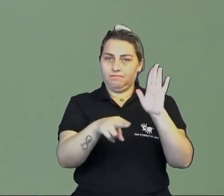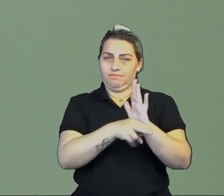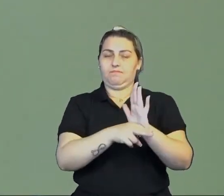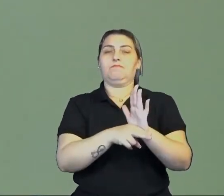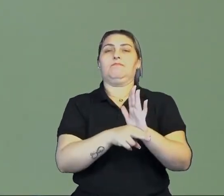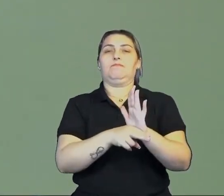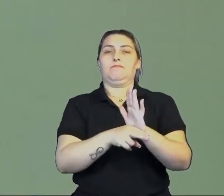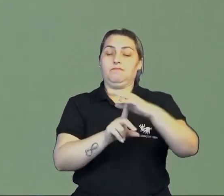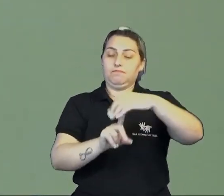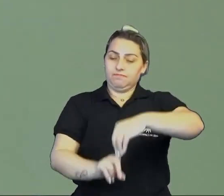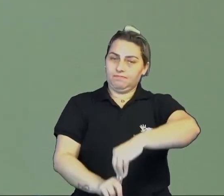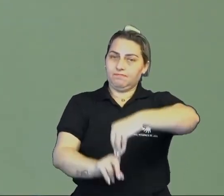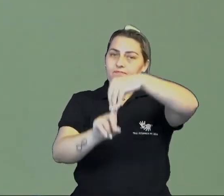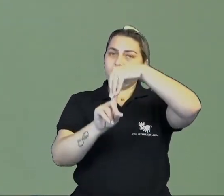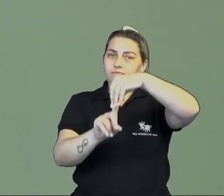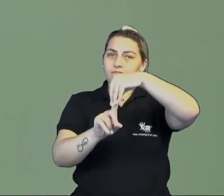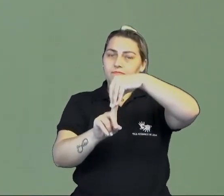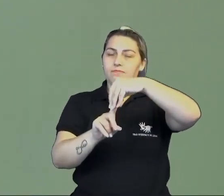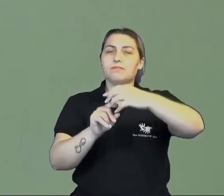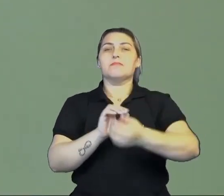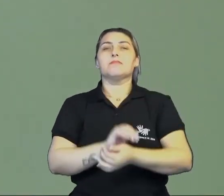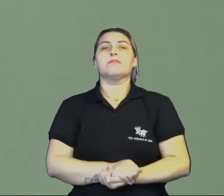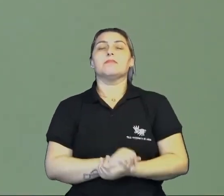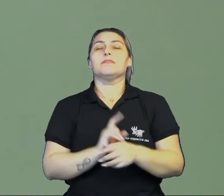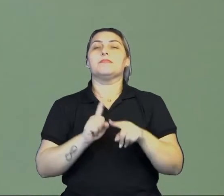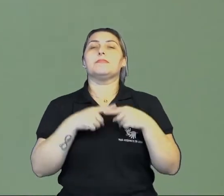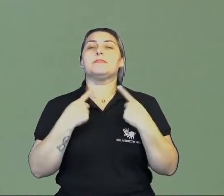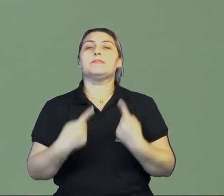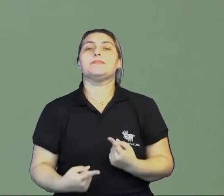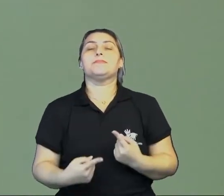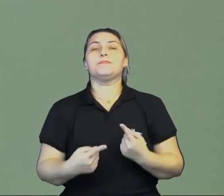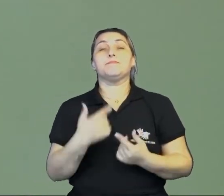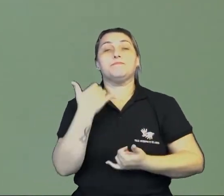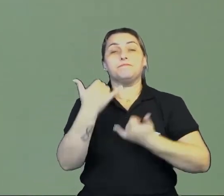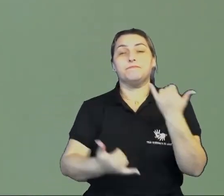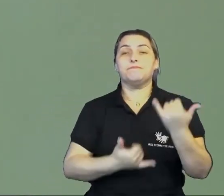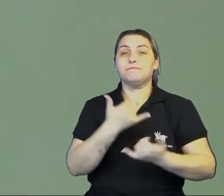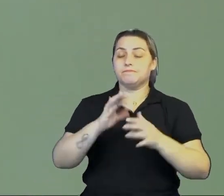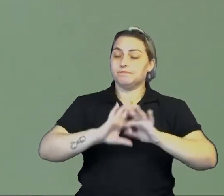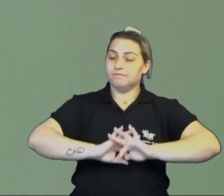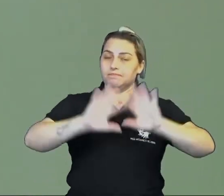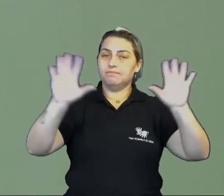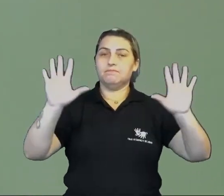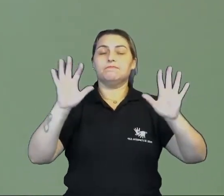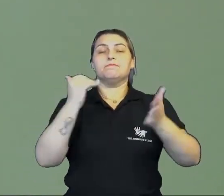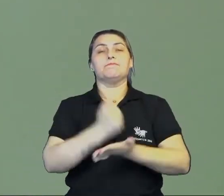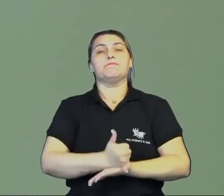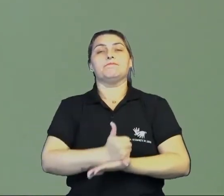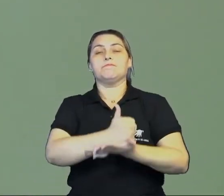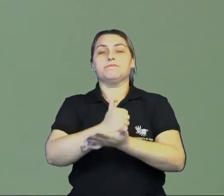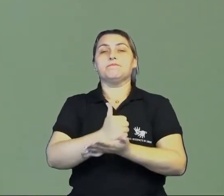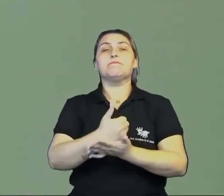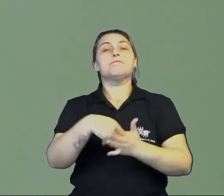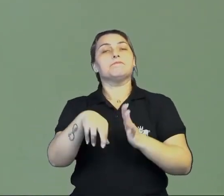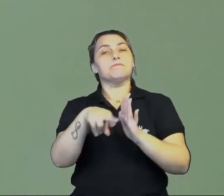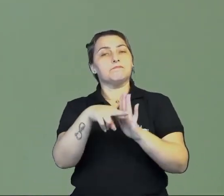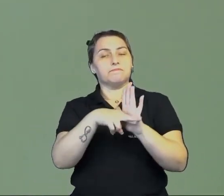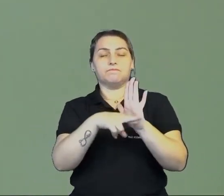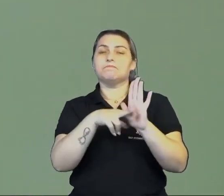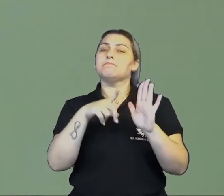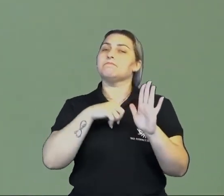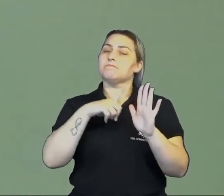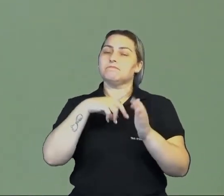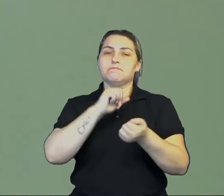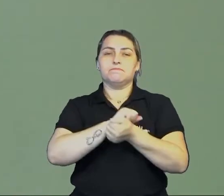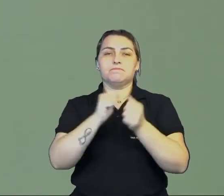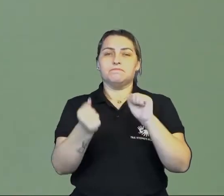quem esteja jogando, sempre vai ser as mesmas regras. Mas então, a princípio, brincadeira livre, jogo com regra, que a gente adapta